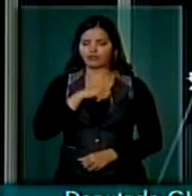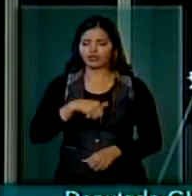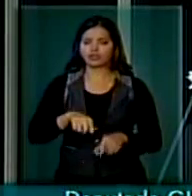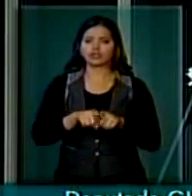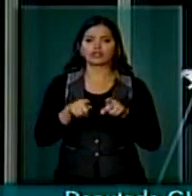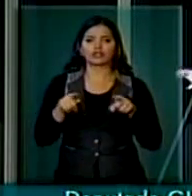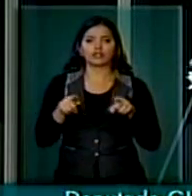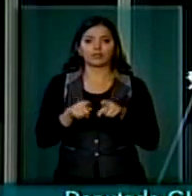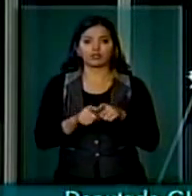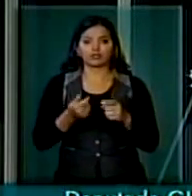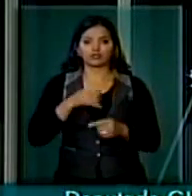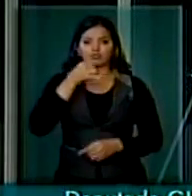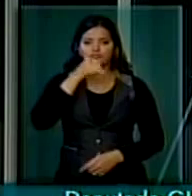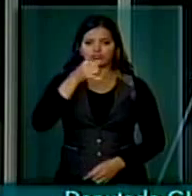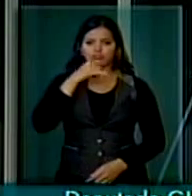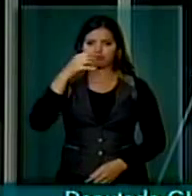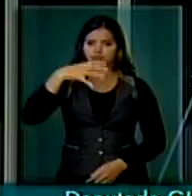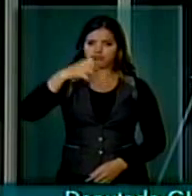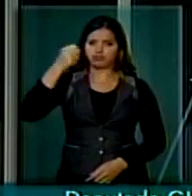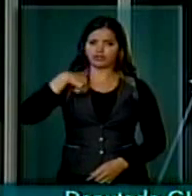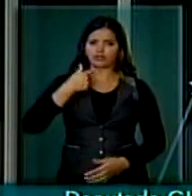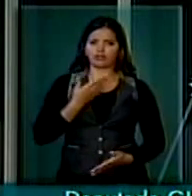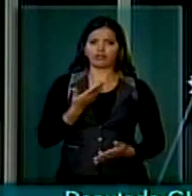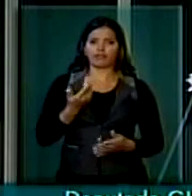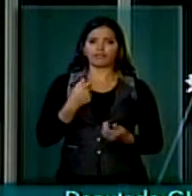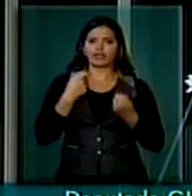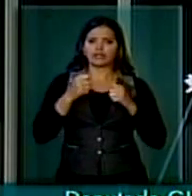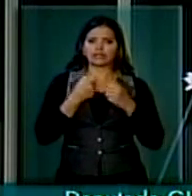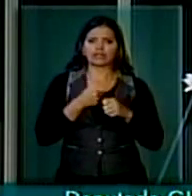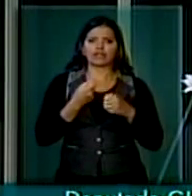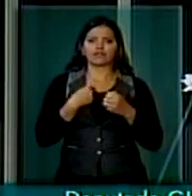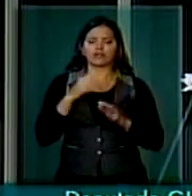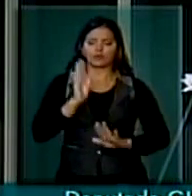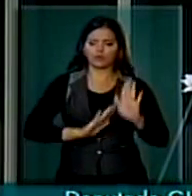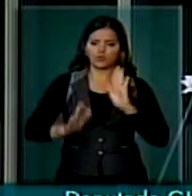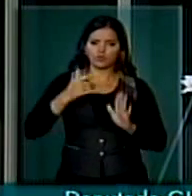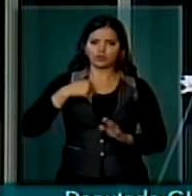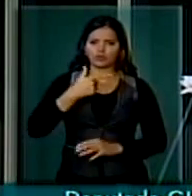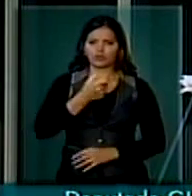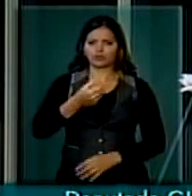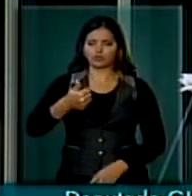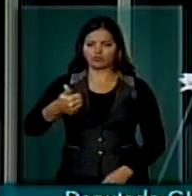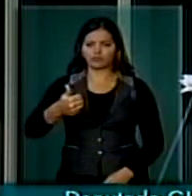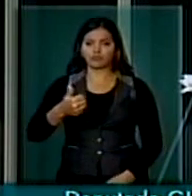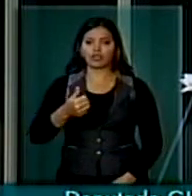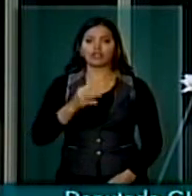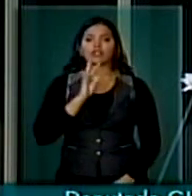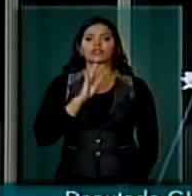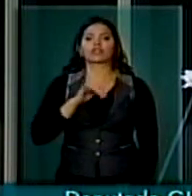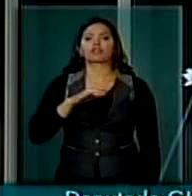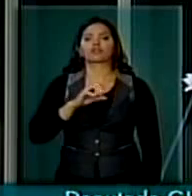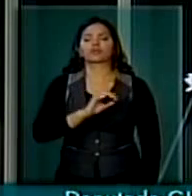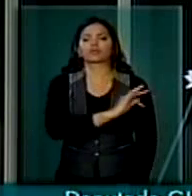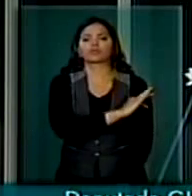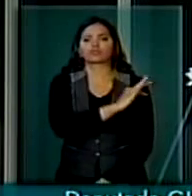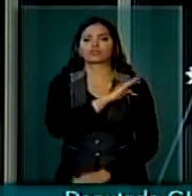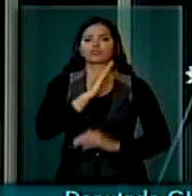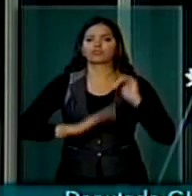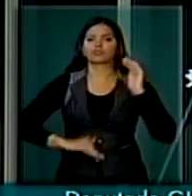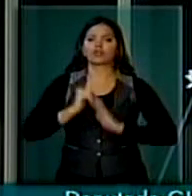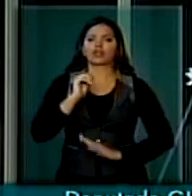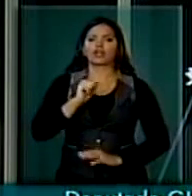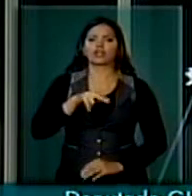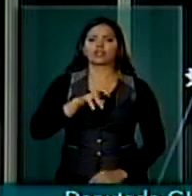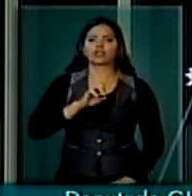do país desde o traumático racionamento de 2001. Técnicos da ANEEL já haviam constatado, em 2009, problemas